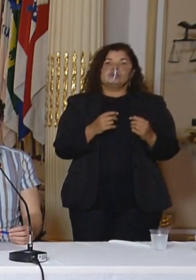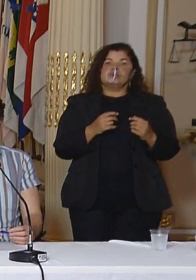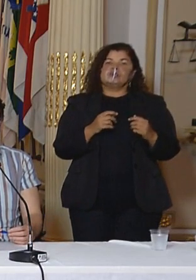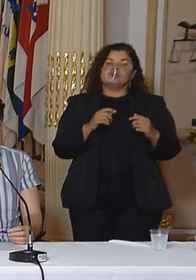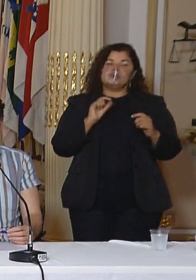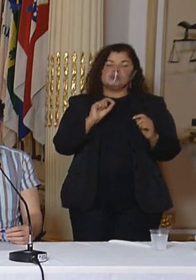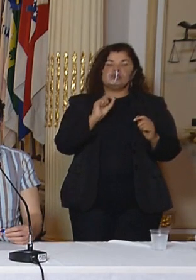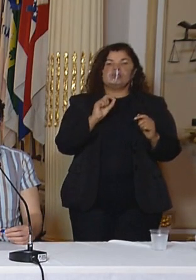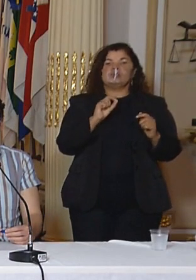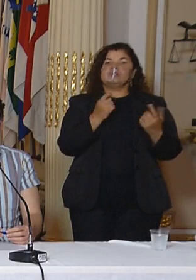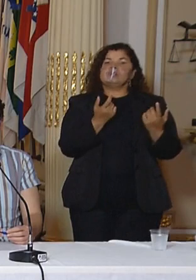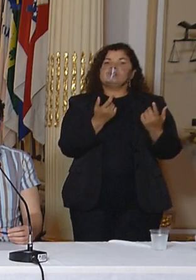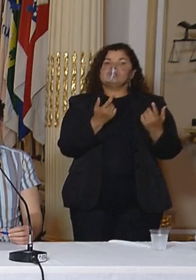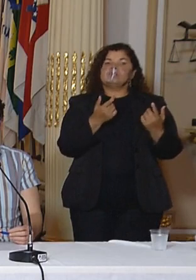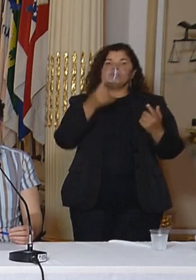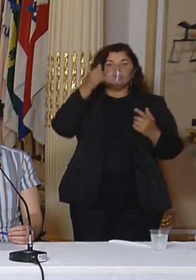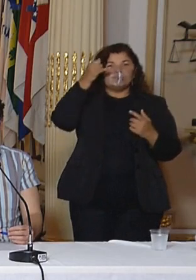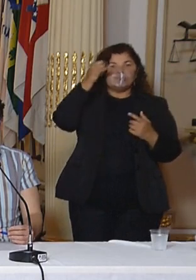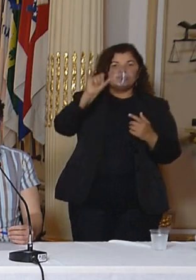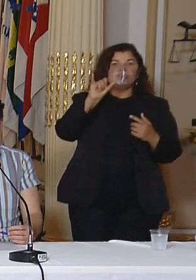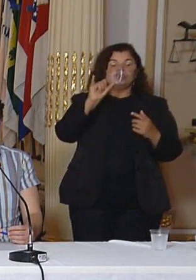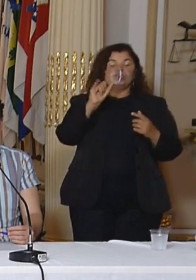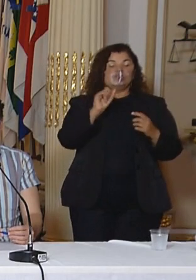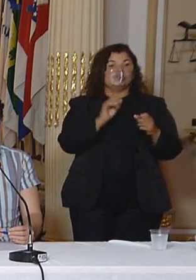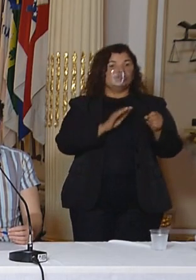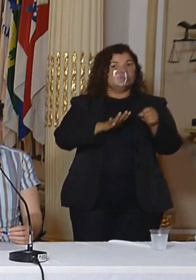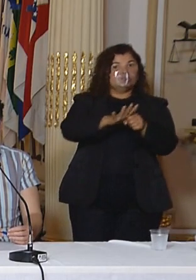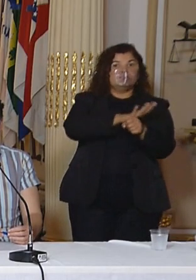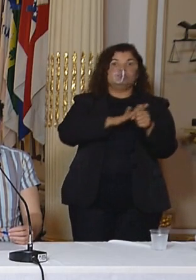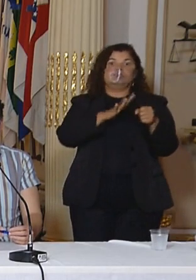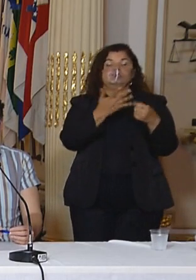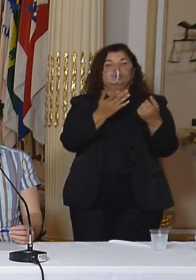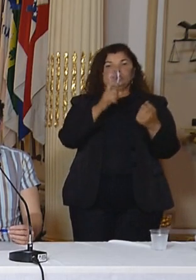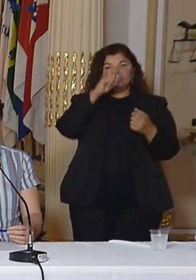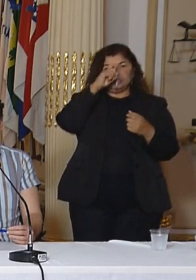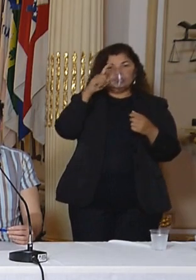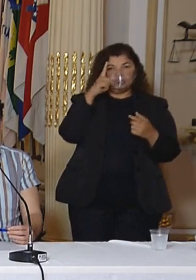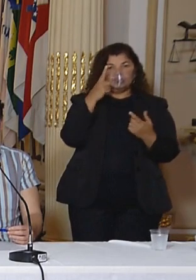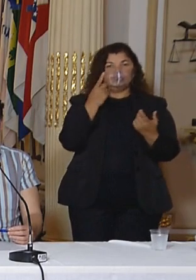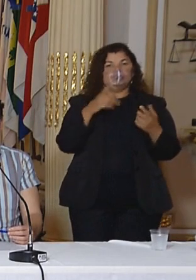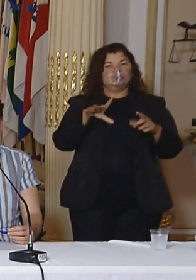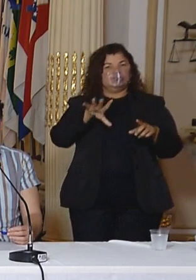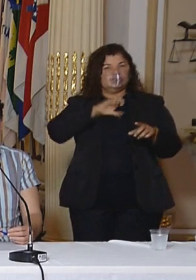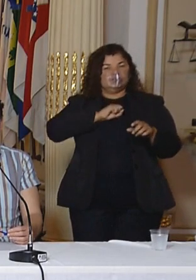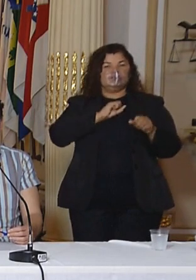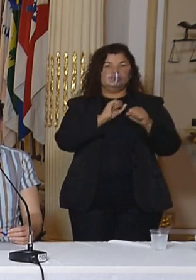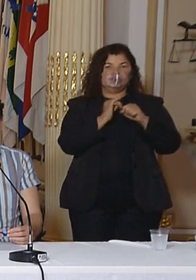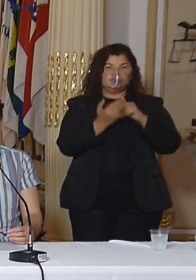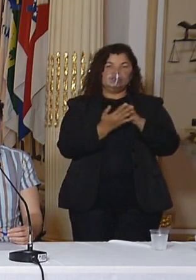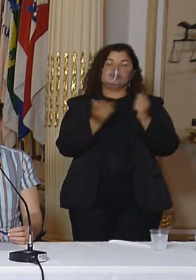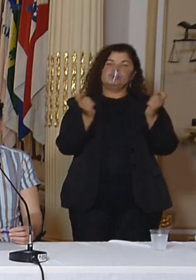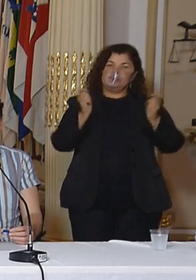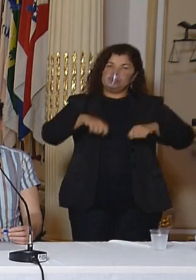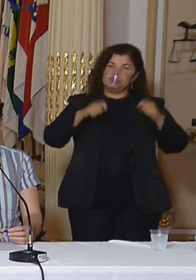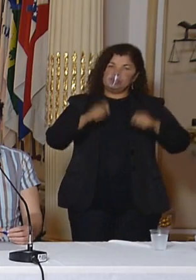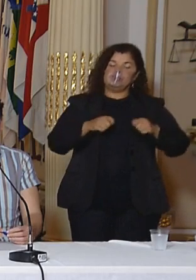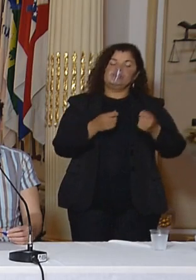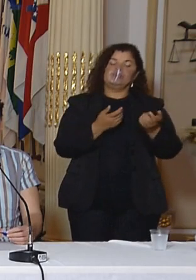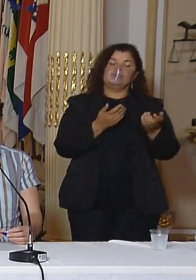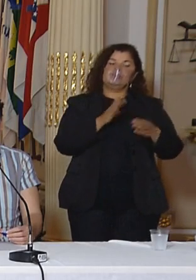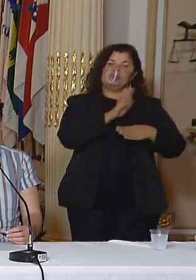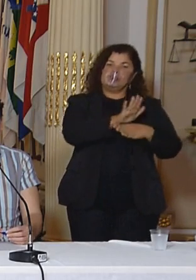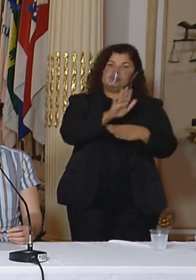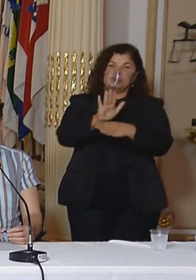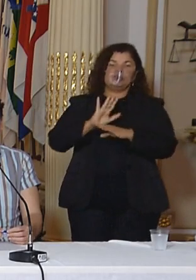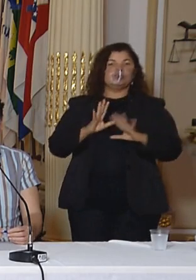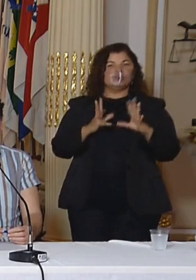numa situação em que não há sobrecarga, tem havido, naturalmente, mas que haja possibilidade de dar assistência de qualidade